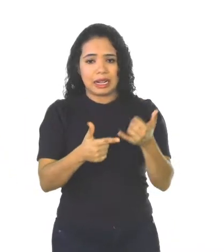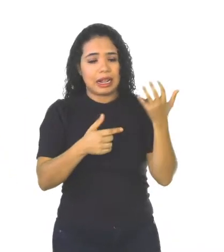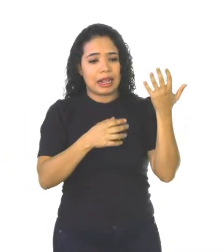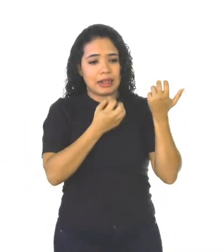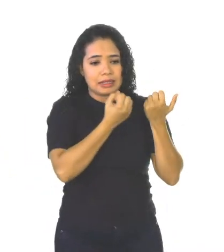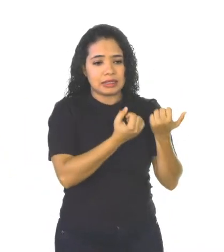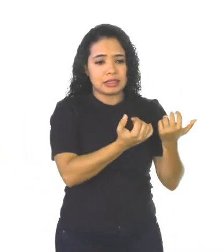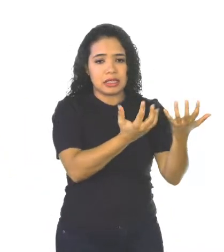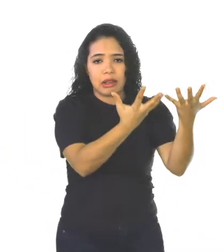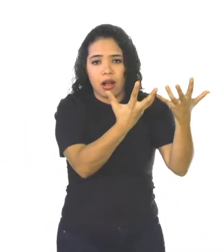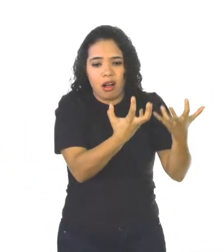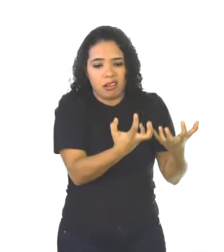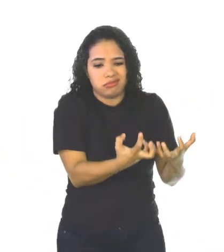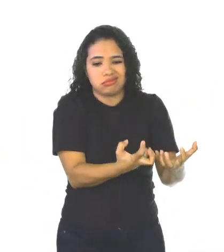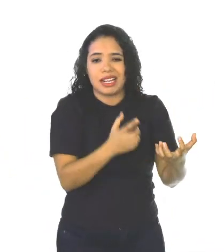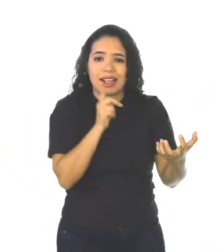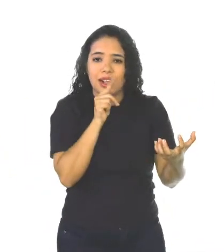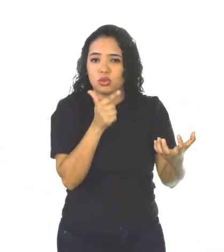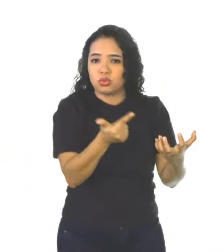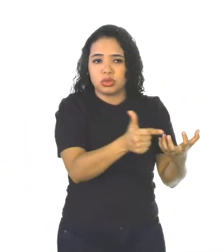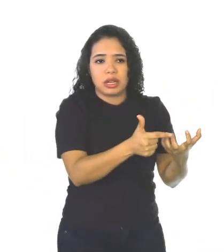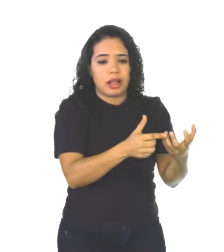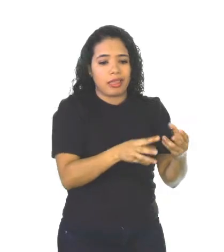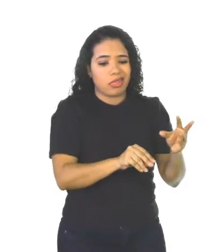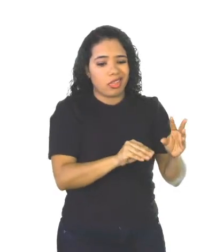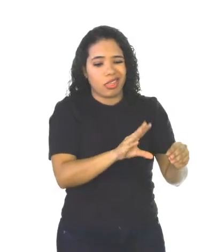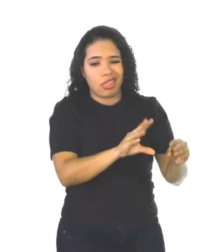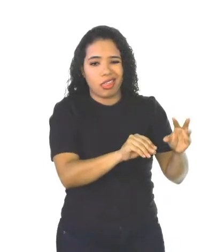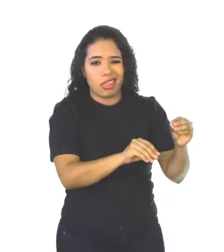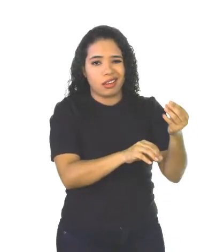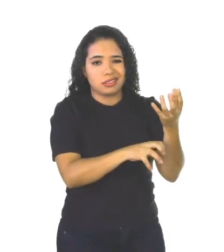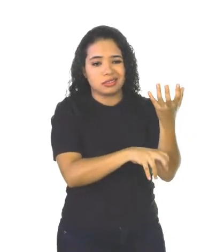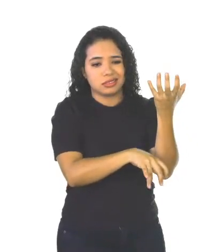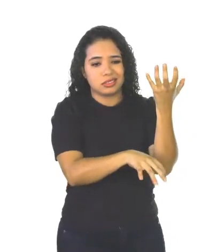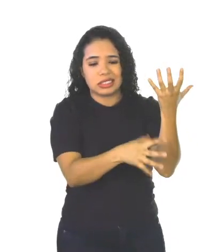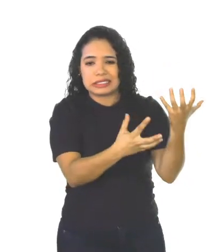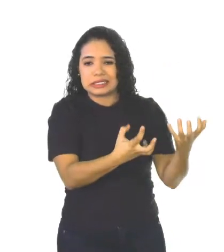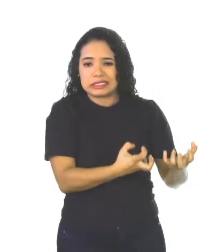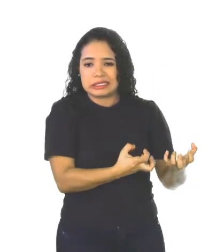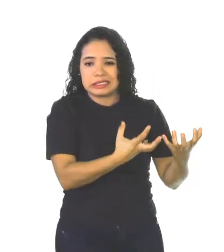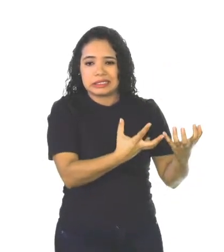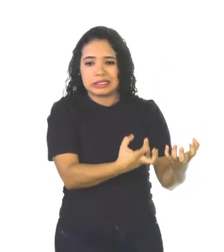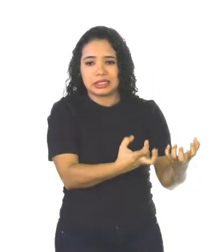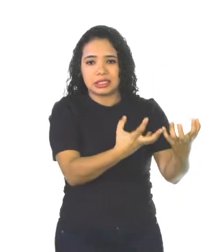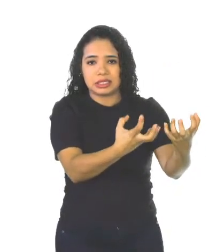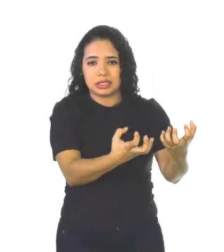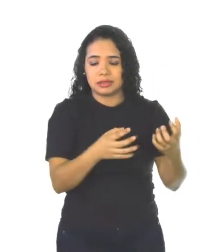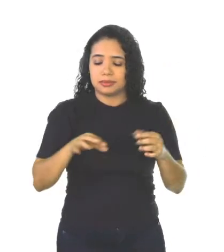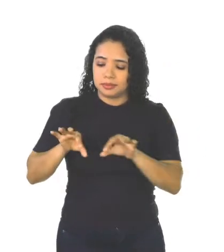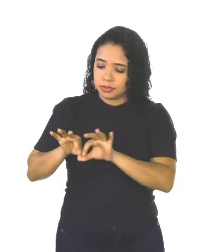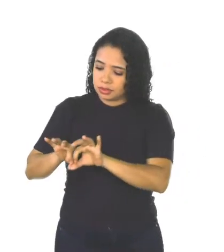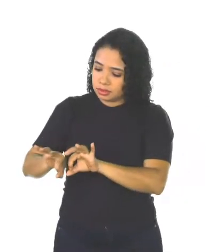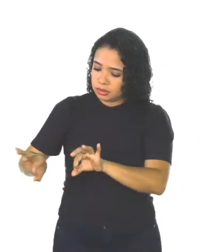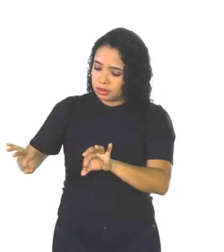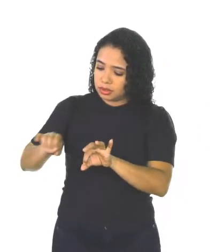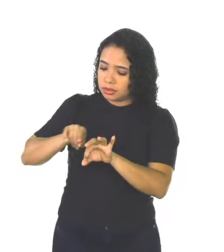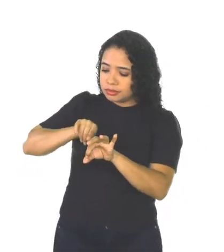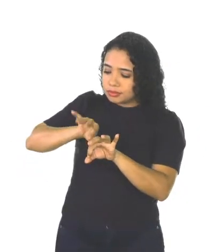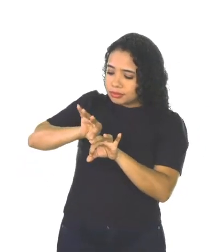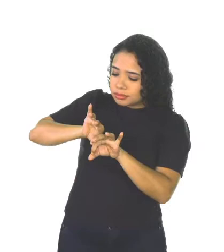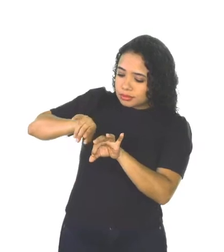hidratação. Muita lama, raízes, coisas secas que entupiam o fluxo da água por dentro da